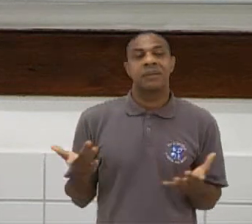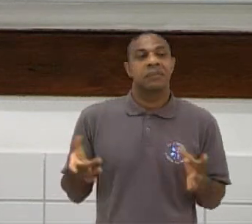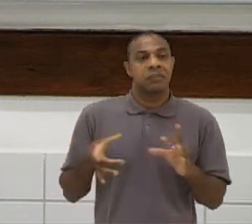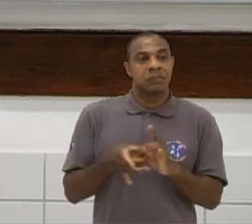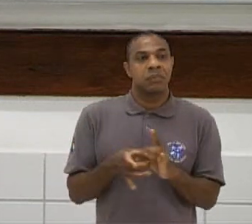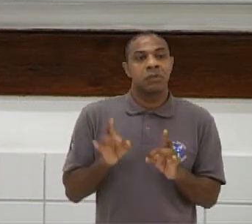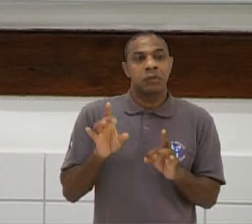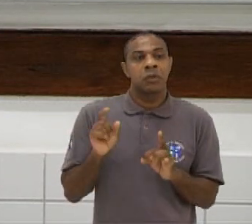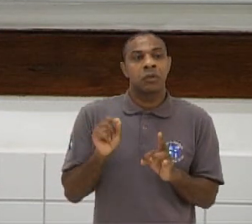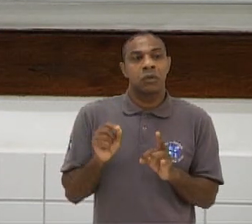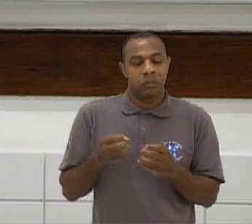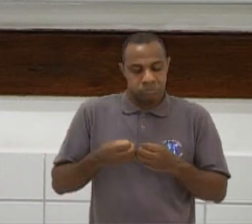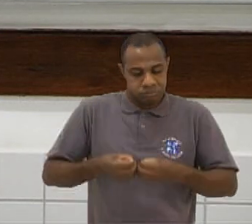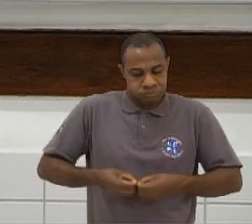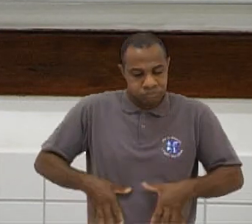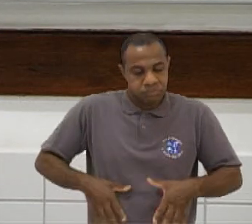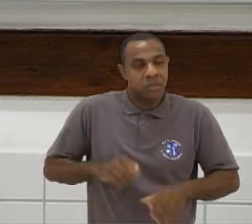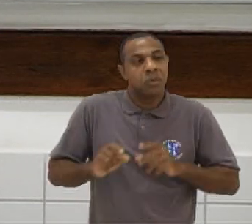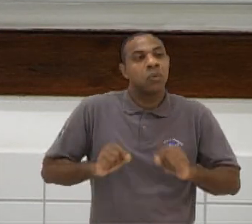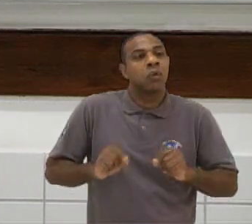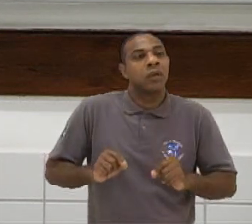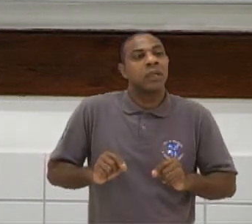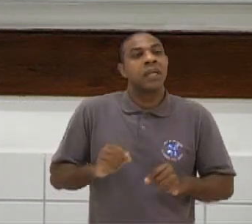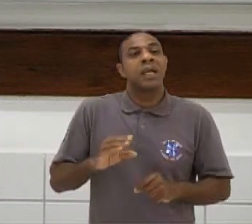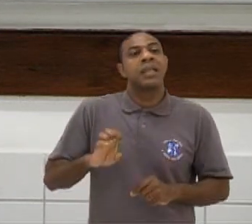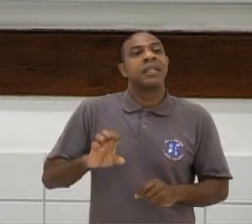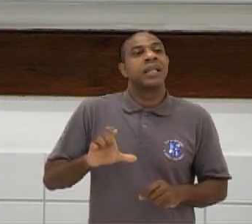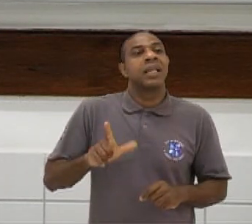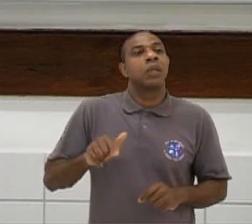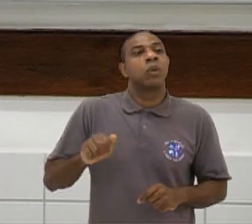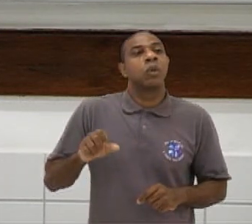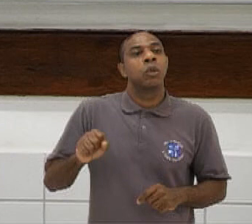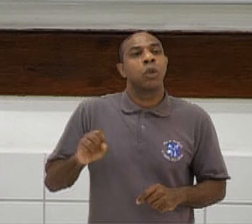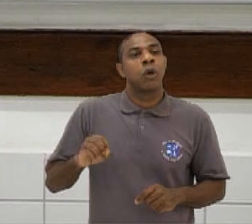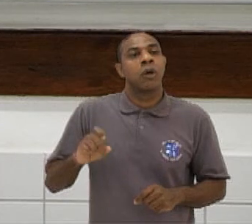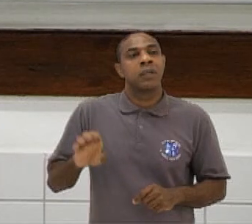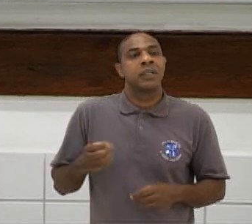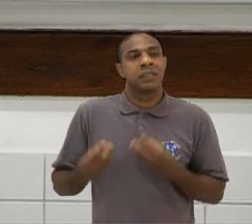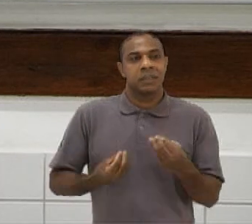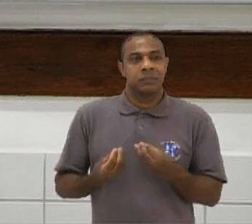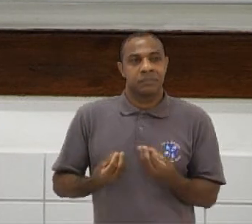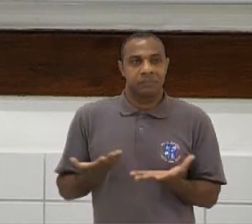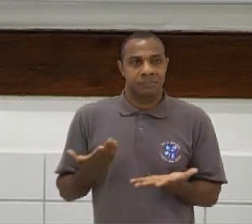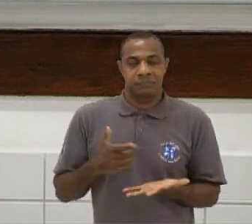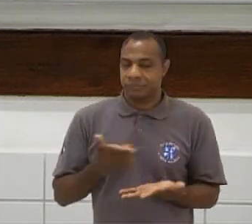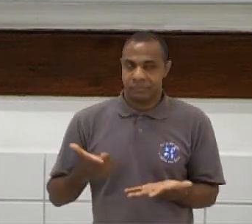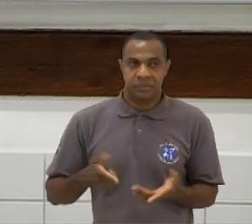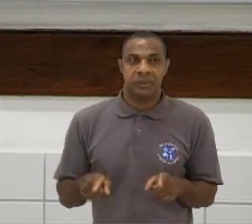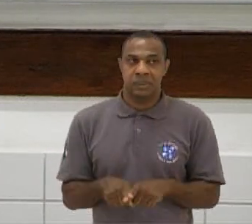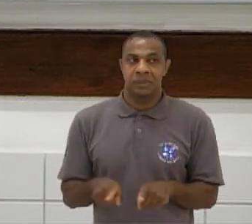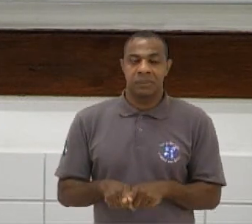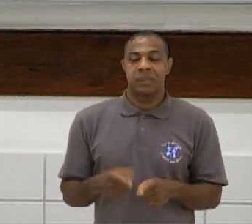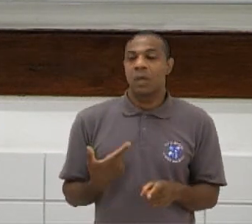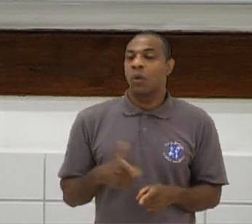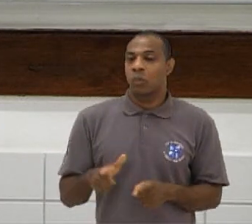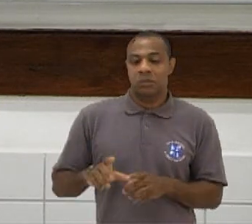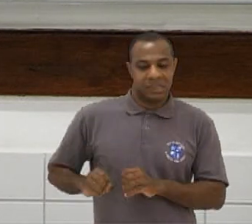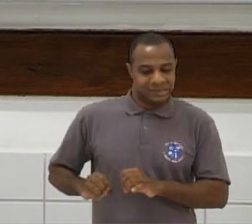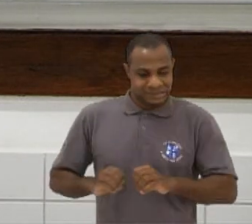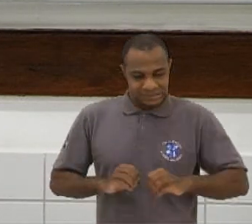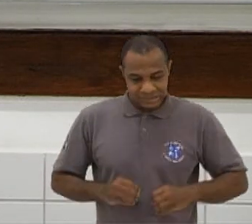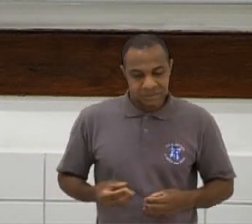relacionado à degradação de celulose, como também à produção de anticorpos. Tá? Então, por isso